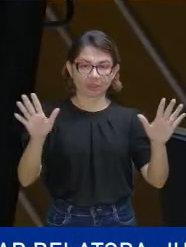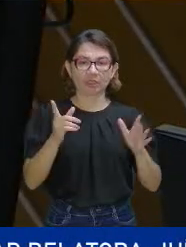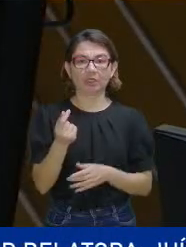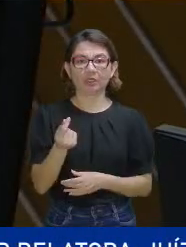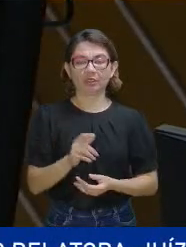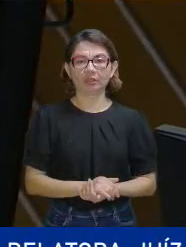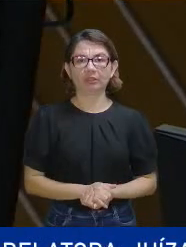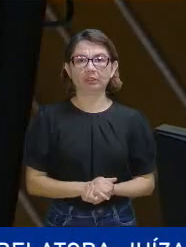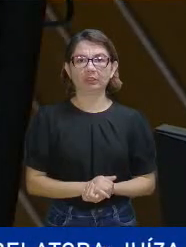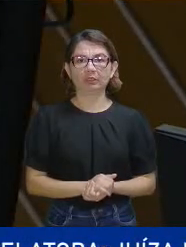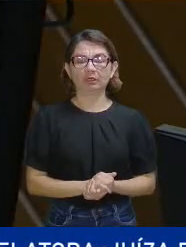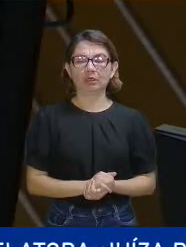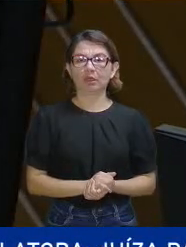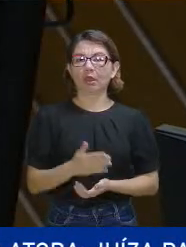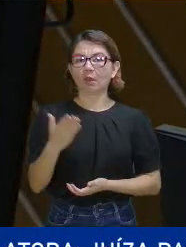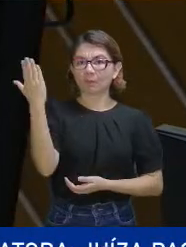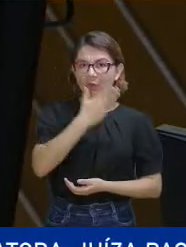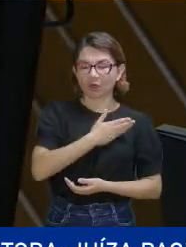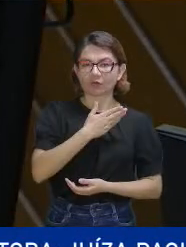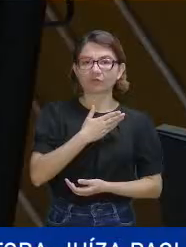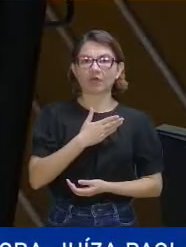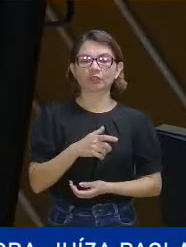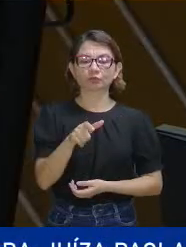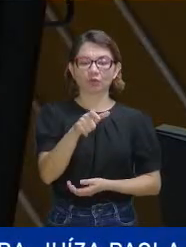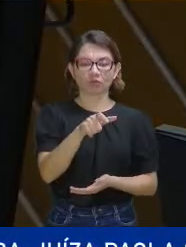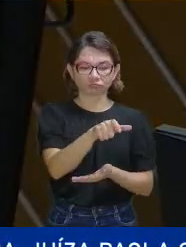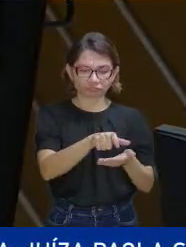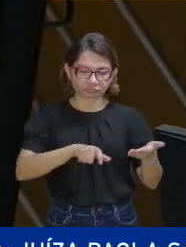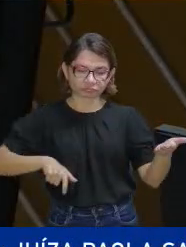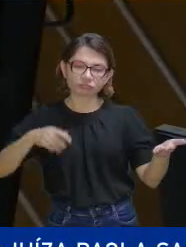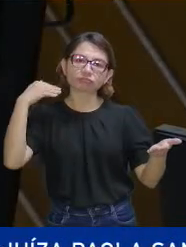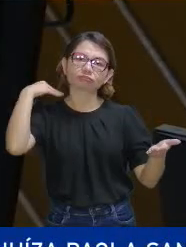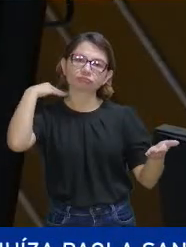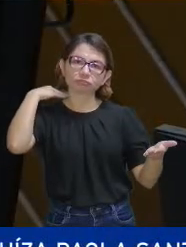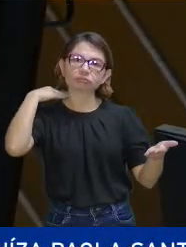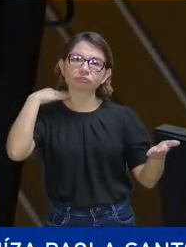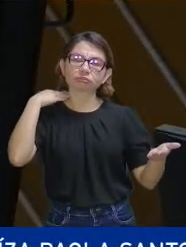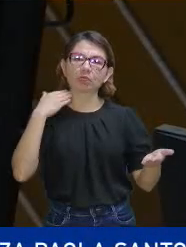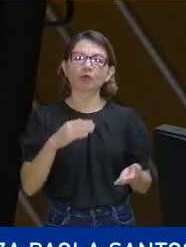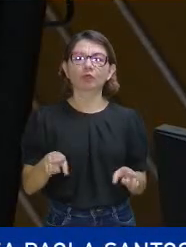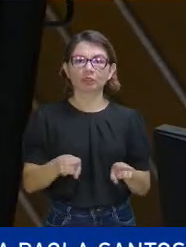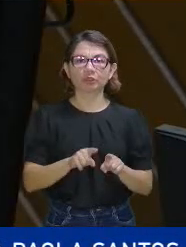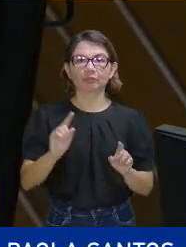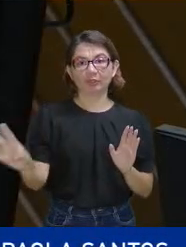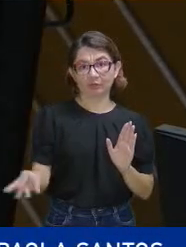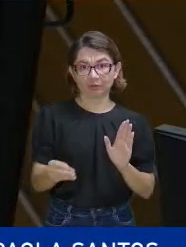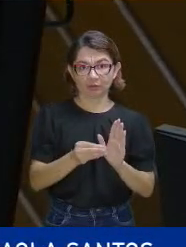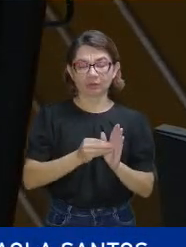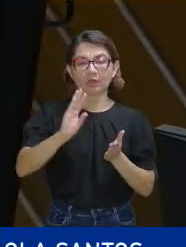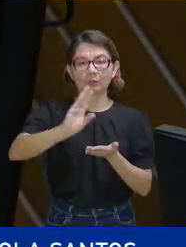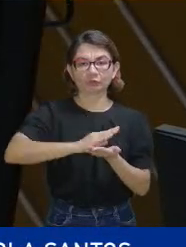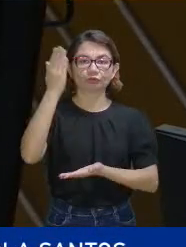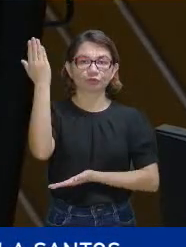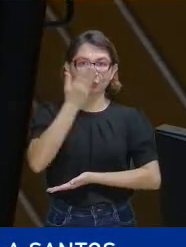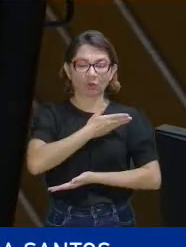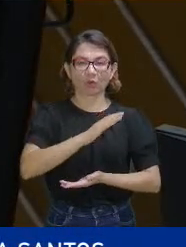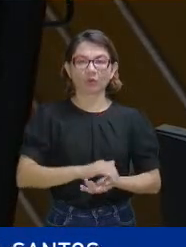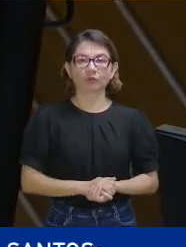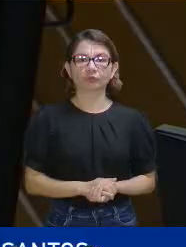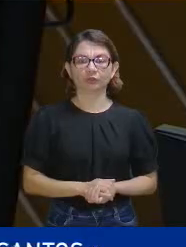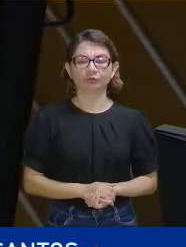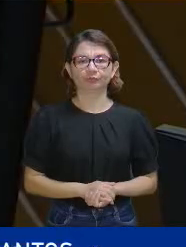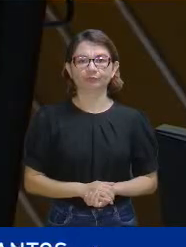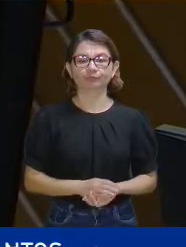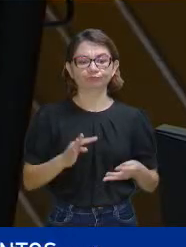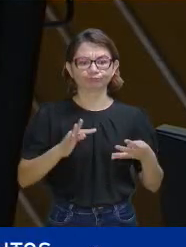foram devidamente comprovados em extrato bancário e declarados na prestação de contas, e que a sanção aplicada é medida excessiva e